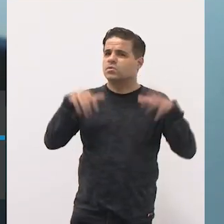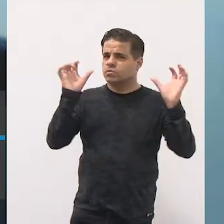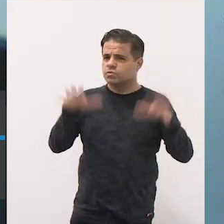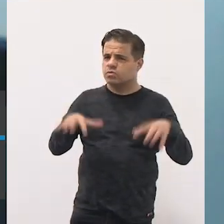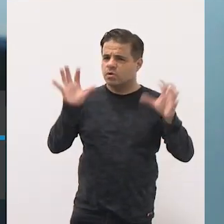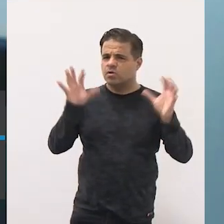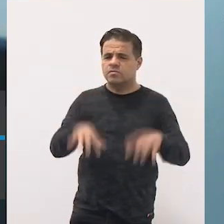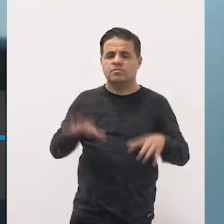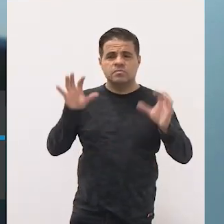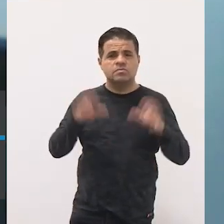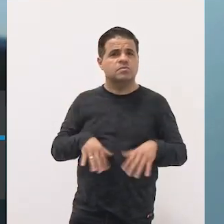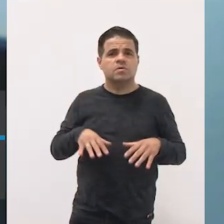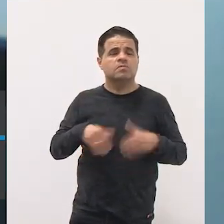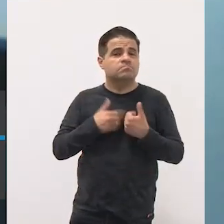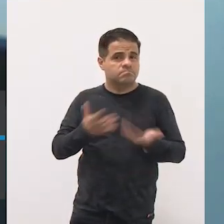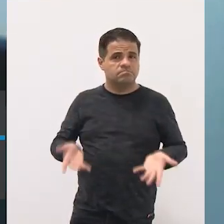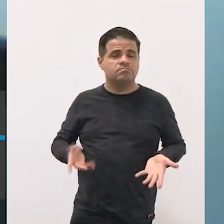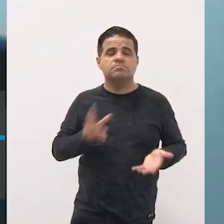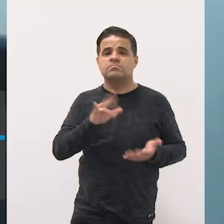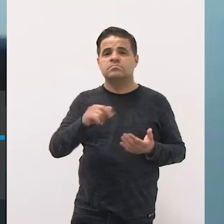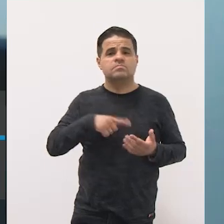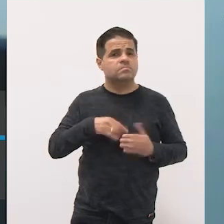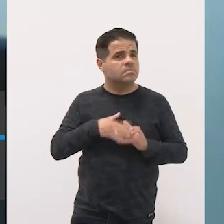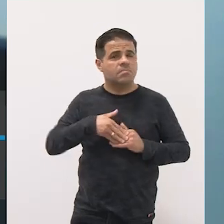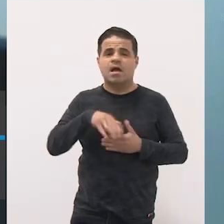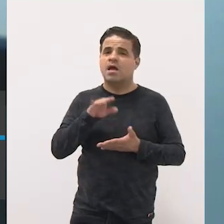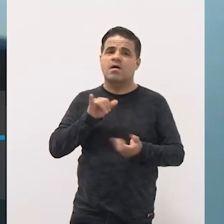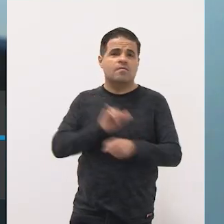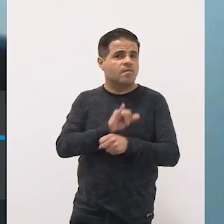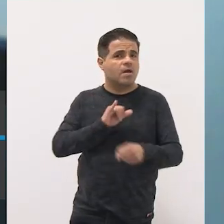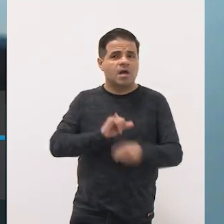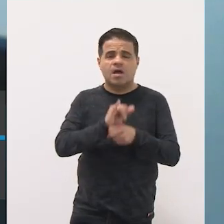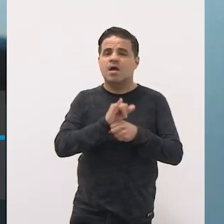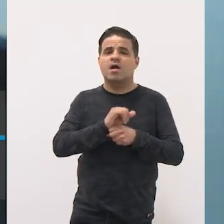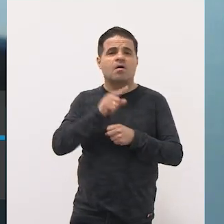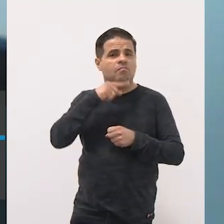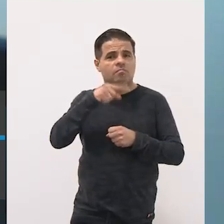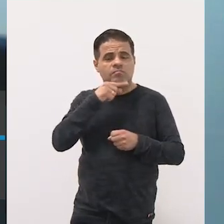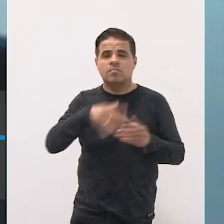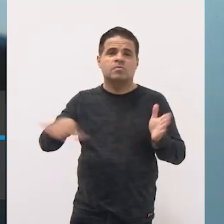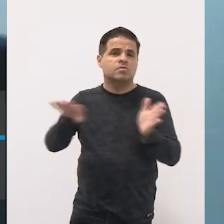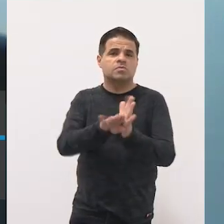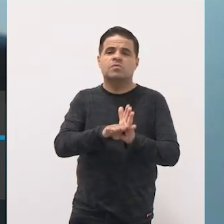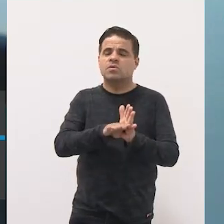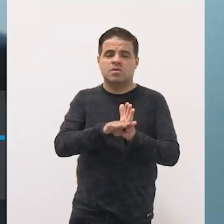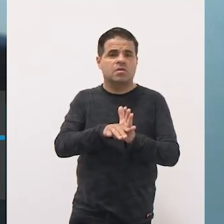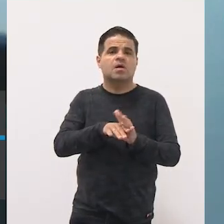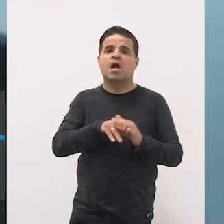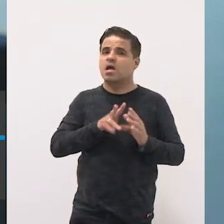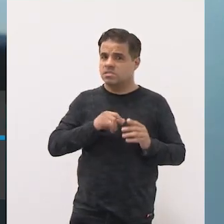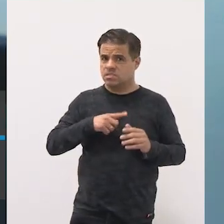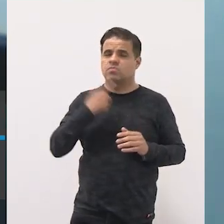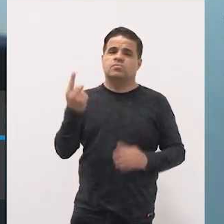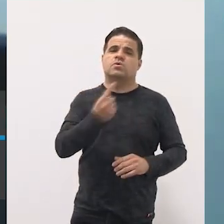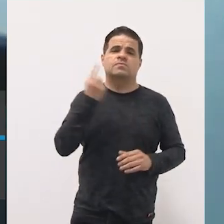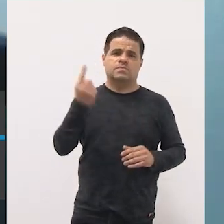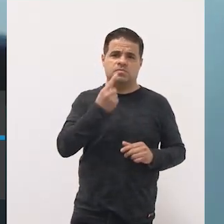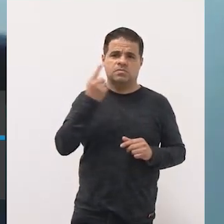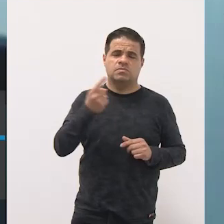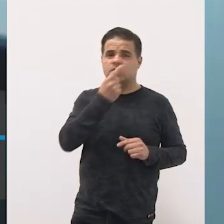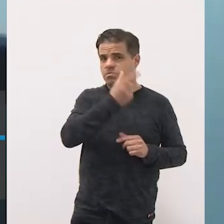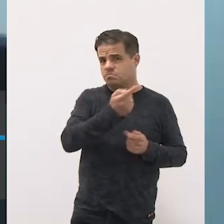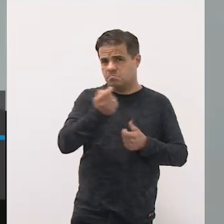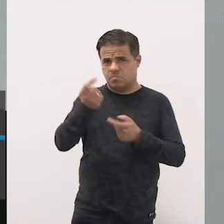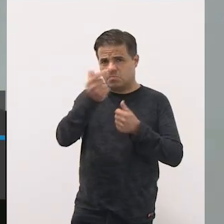choveu, você já vai ter mais falta. Elas não vão conseguir chegar. As que estão sozinhas, as